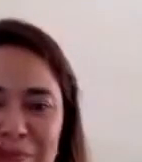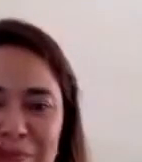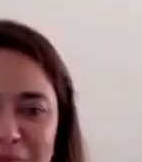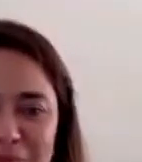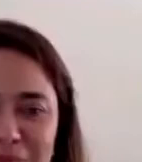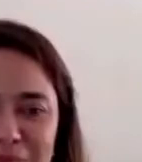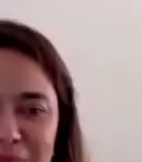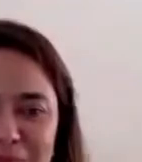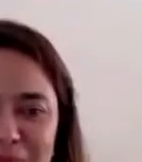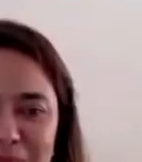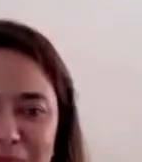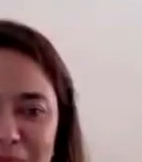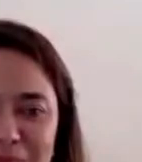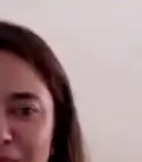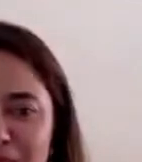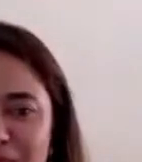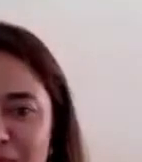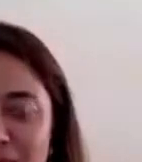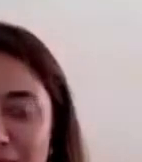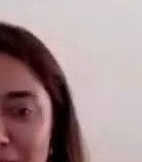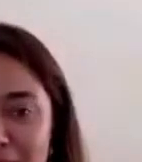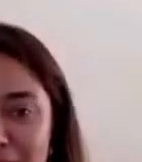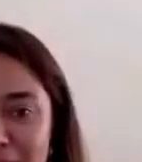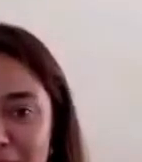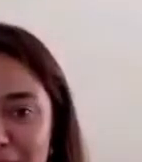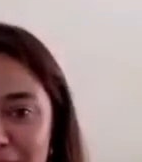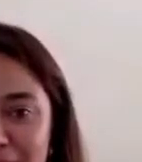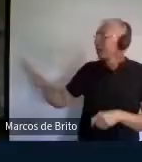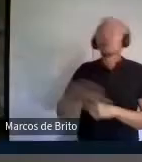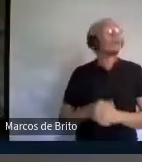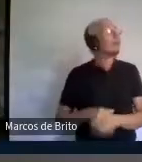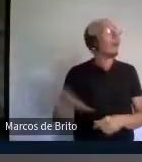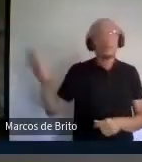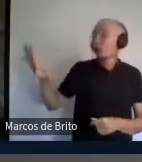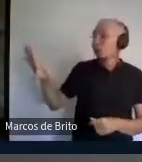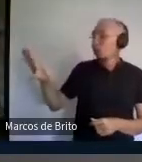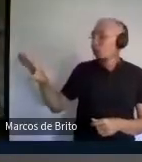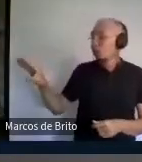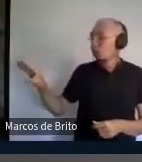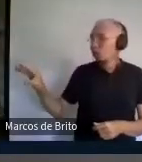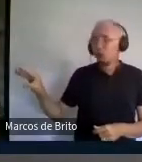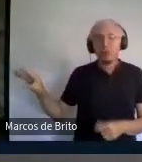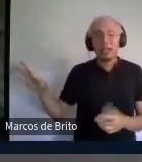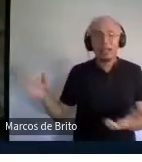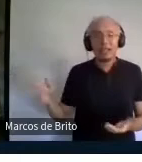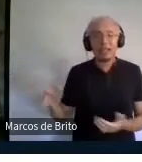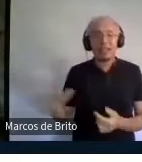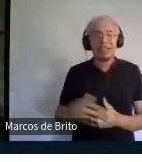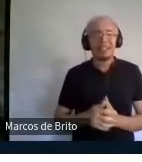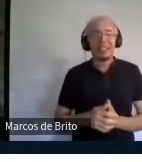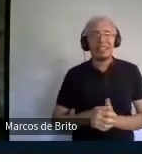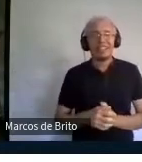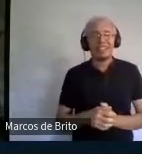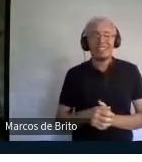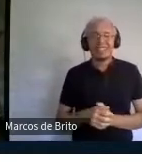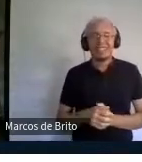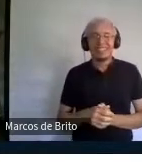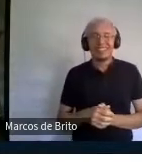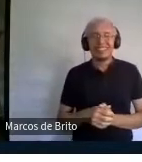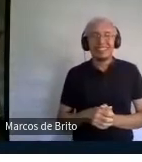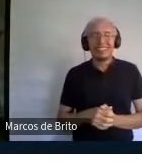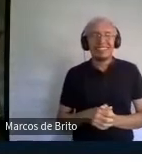eu estou precisando do título e o computador que estava lá da bateria está falando assim, bateria fraca, está fechando. Isso, Lira,